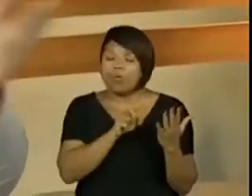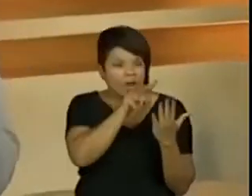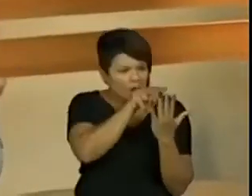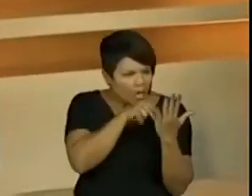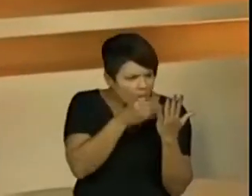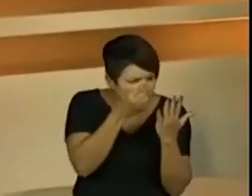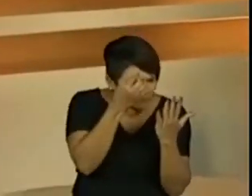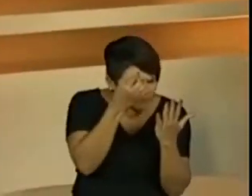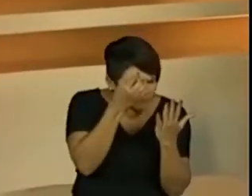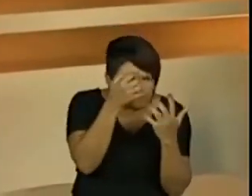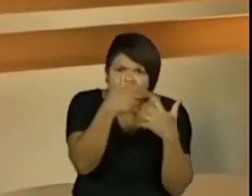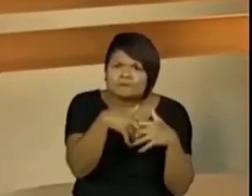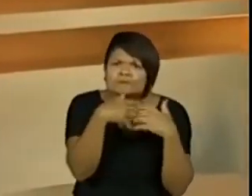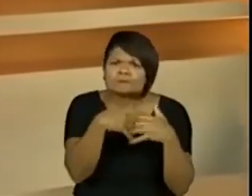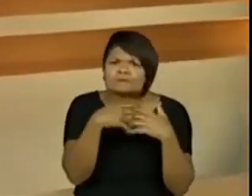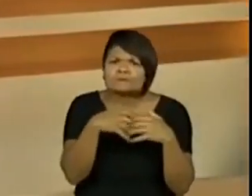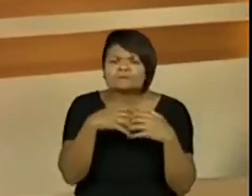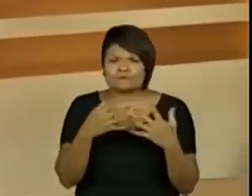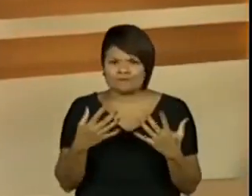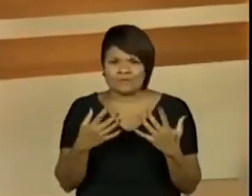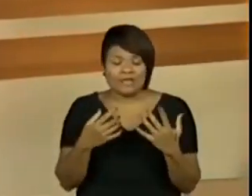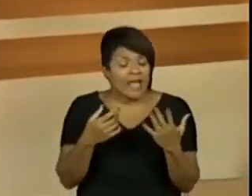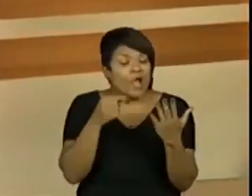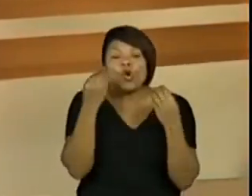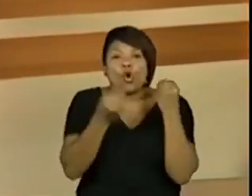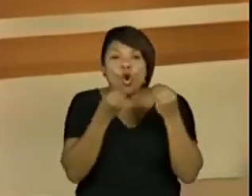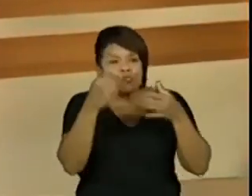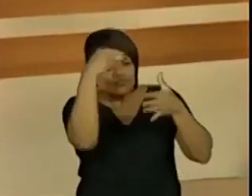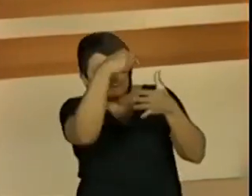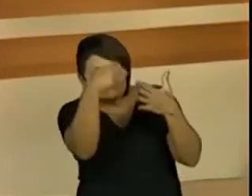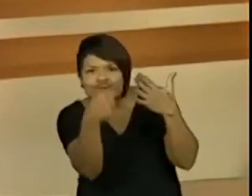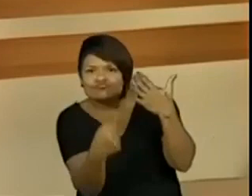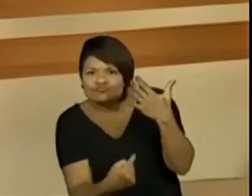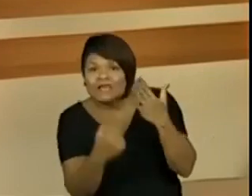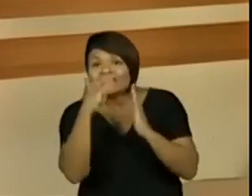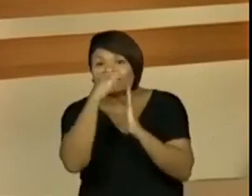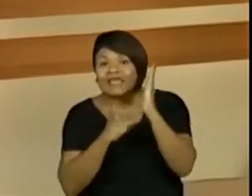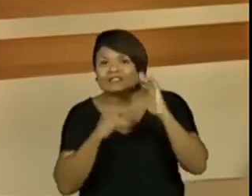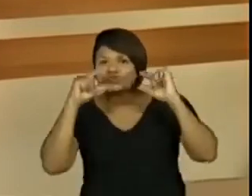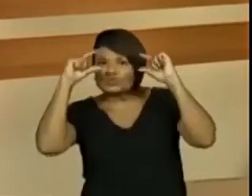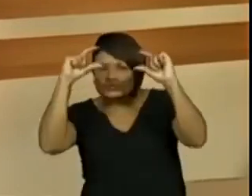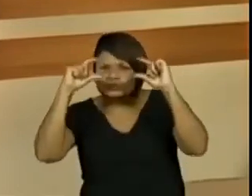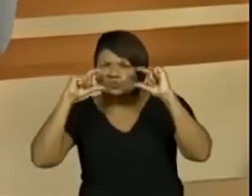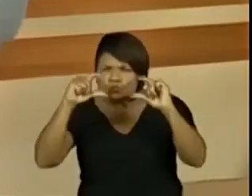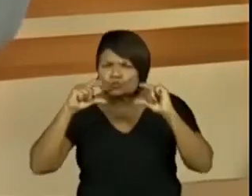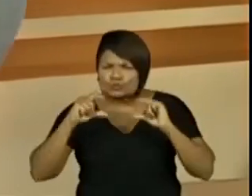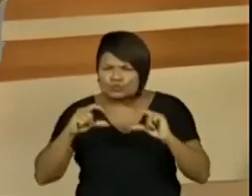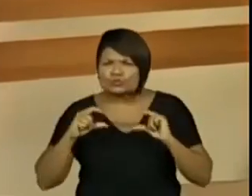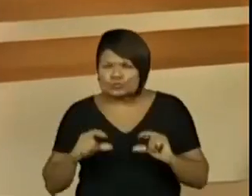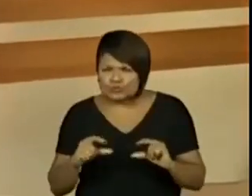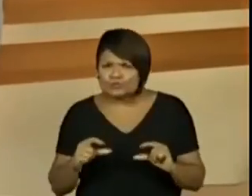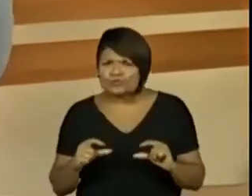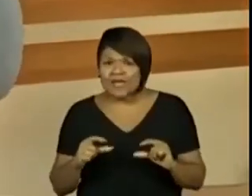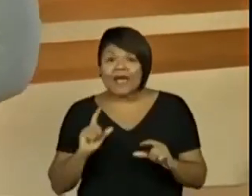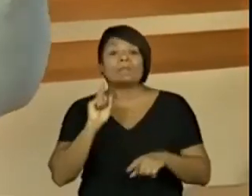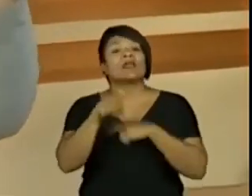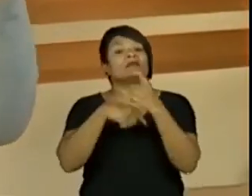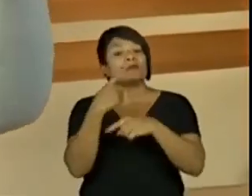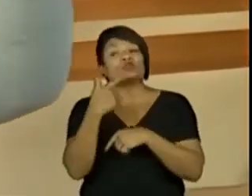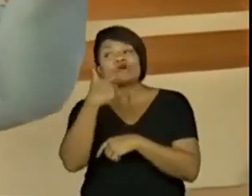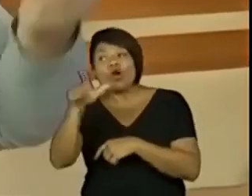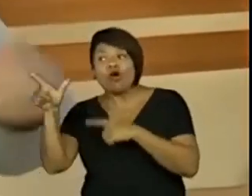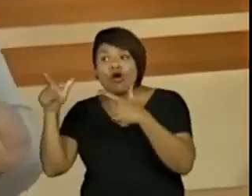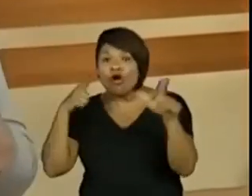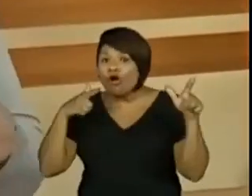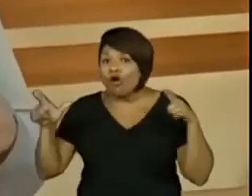Trabalhar os elementos da narrativa, reconhecer as partes do texto é fundamental para que depois outros textos,